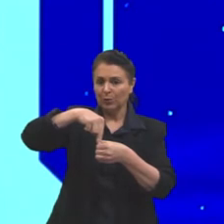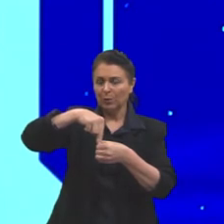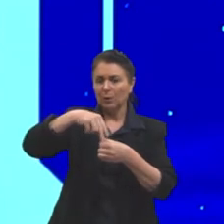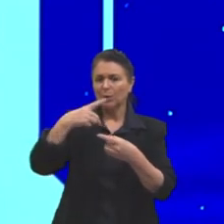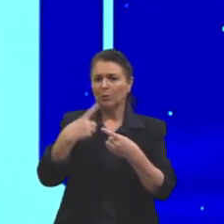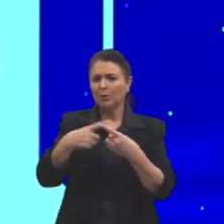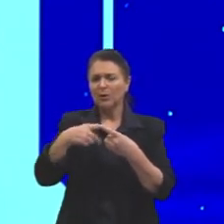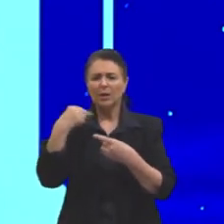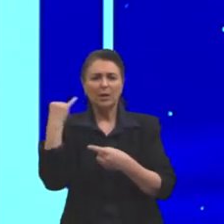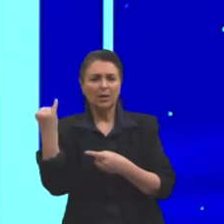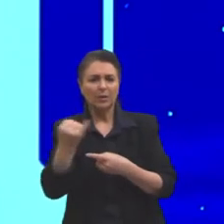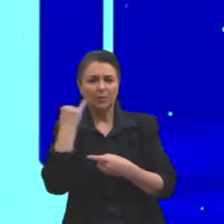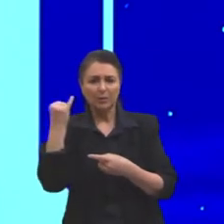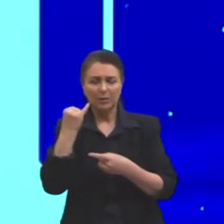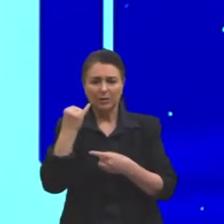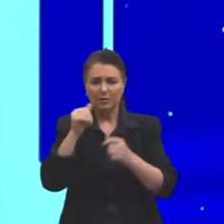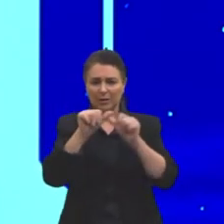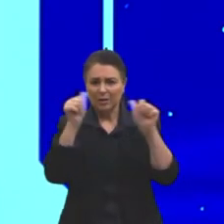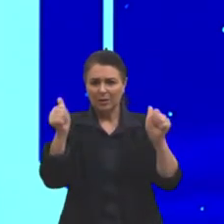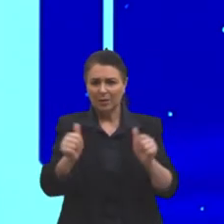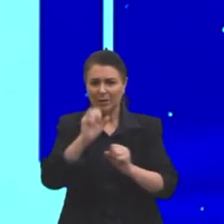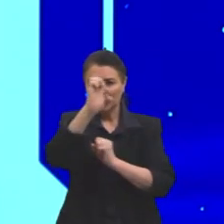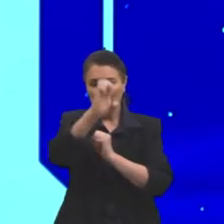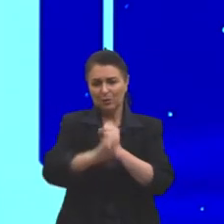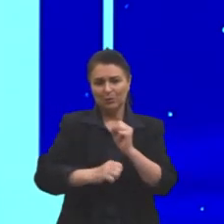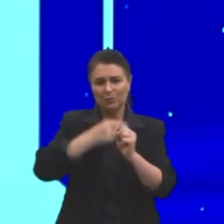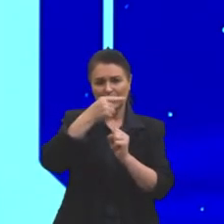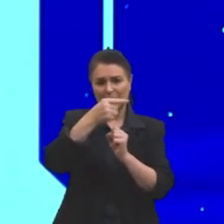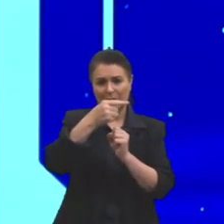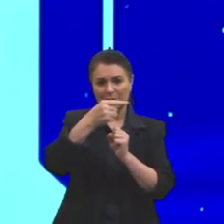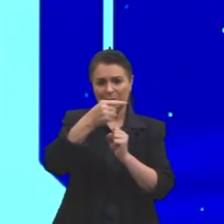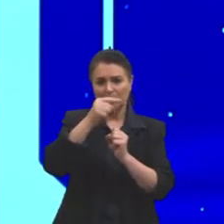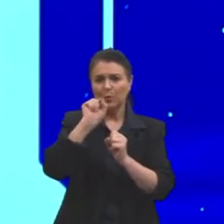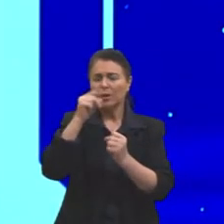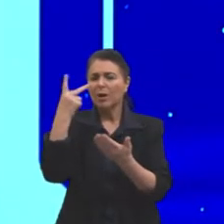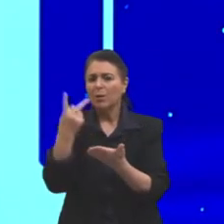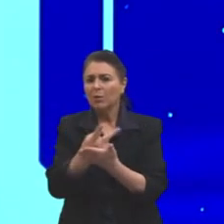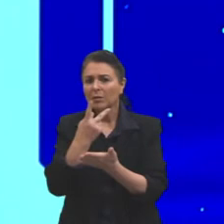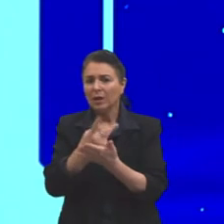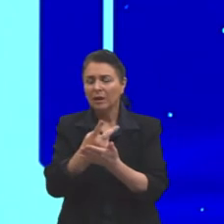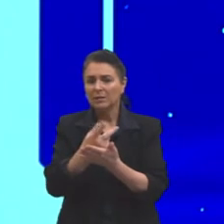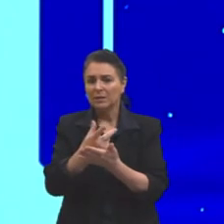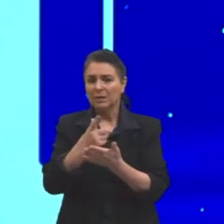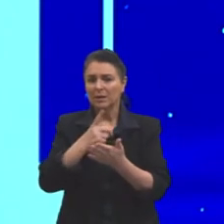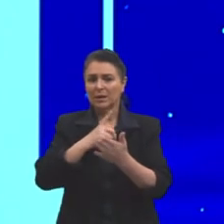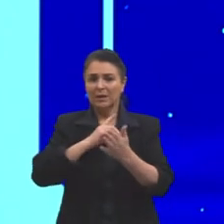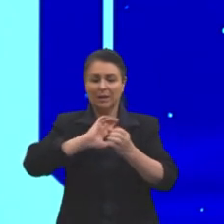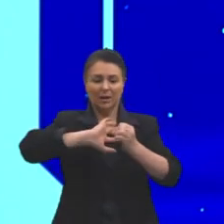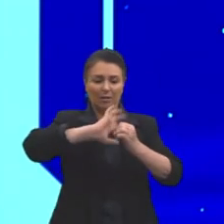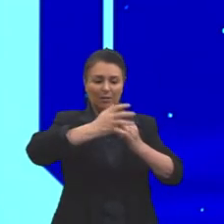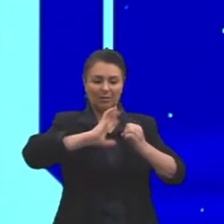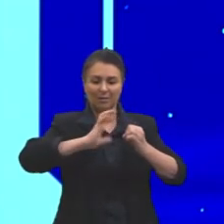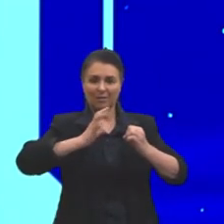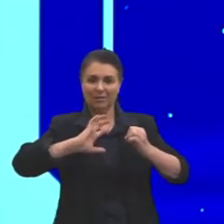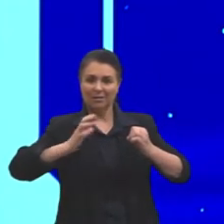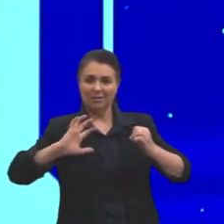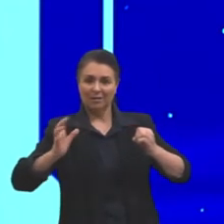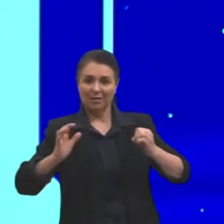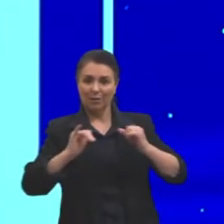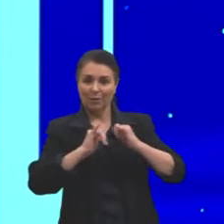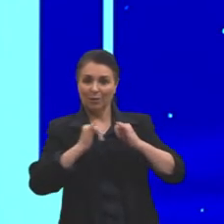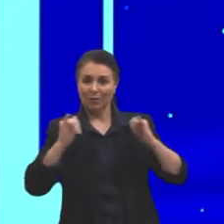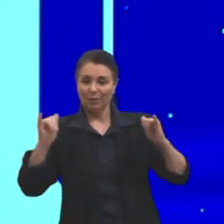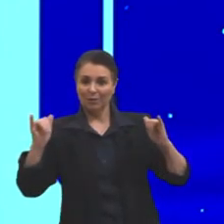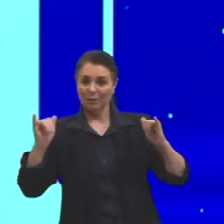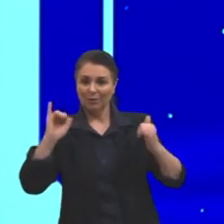mim nessa imagem são os elétrons que que acontece aqui tá a gente tem a configuração eletrônica que a gente chama tá que que acontece